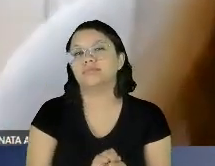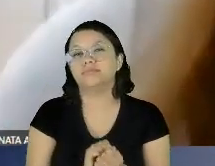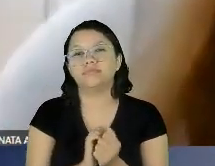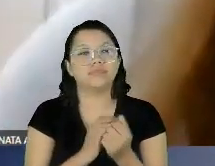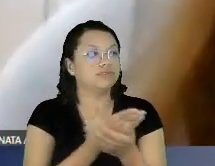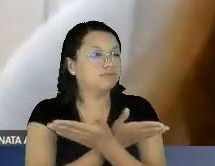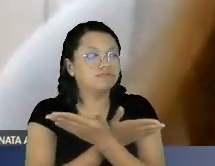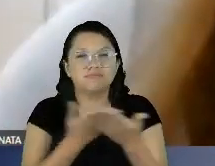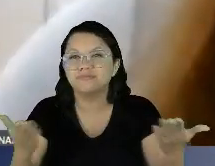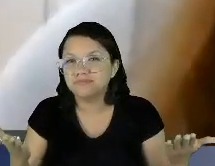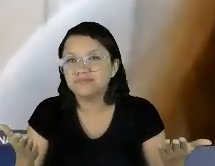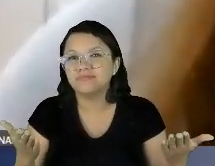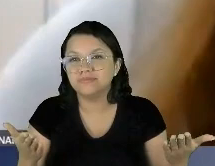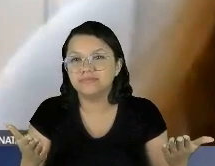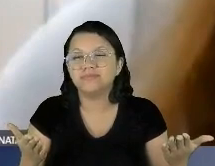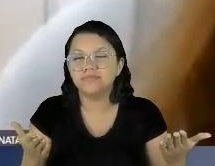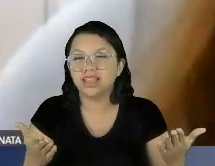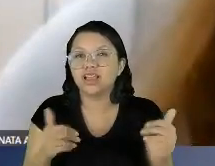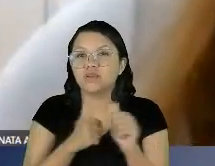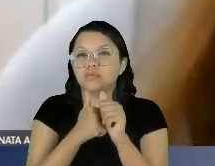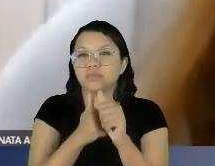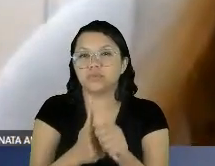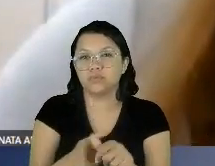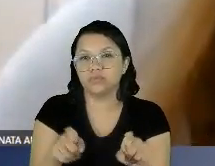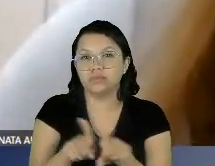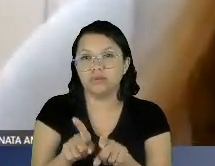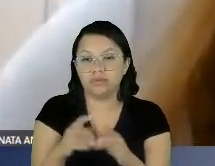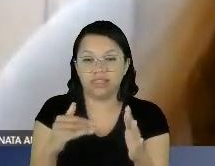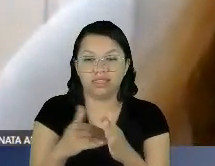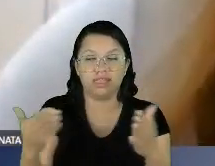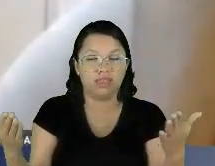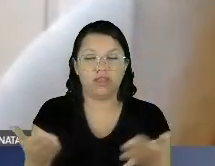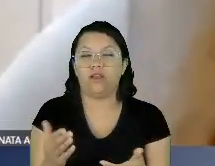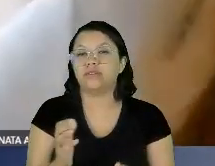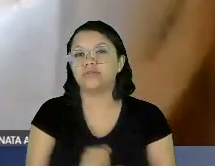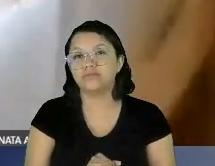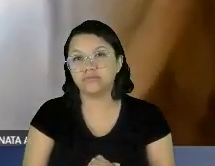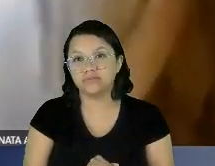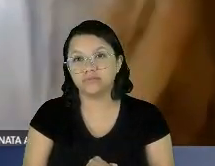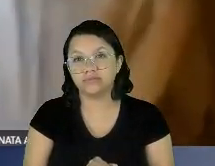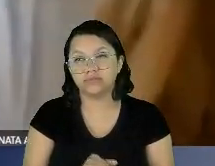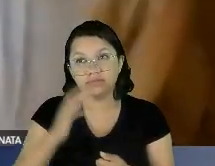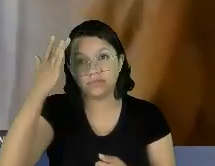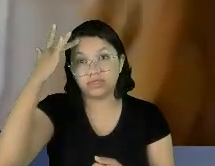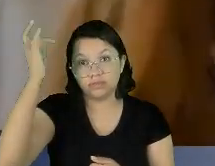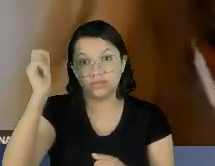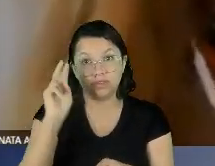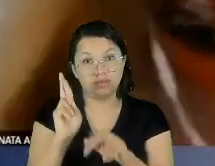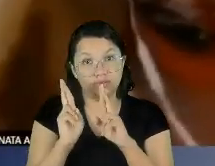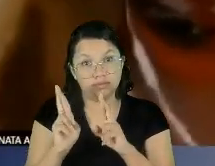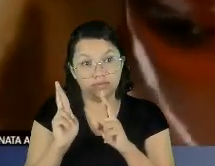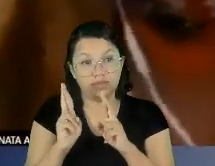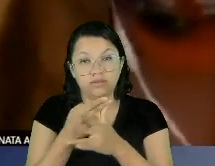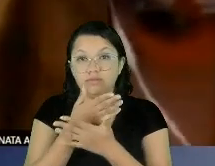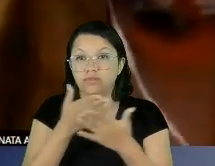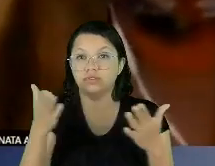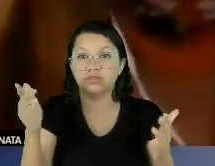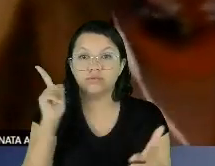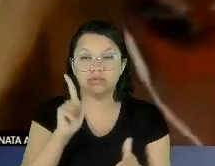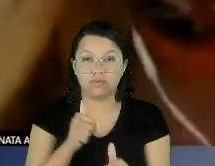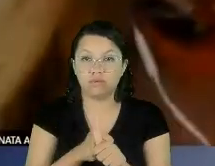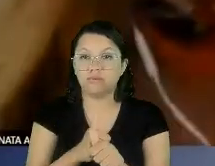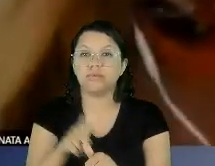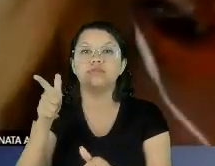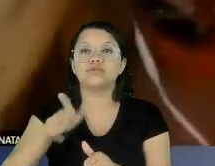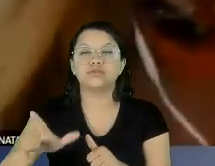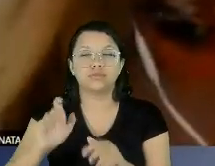pela participação de todos e todas, por quem nos acompanhou até agora, e amanhã eu espero que